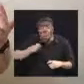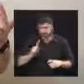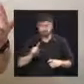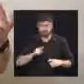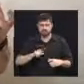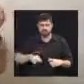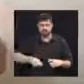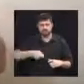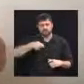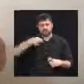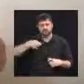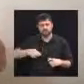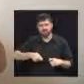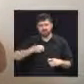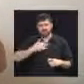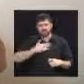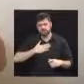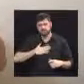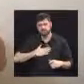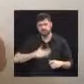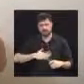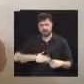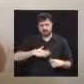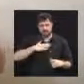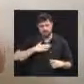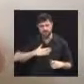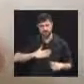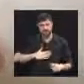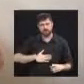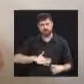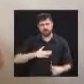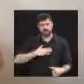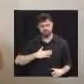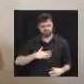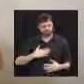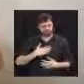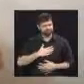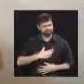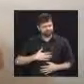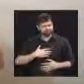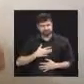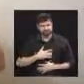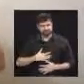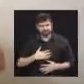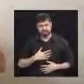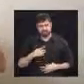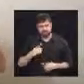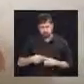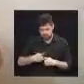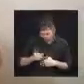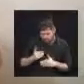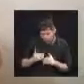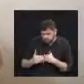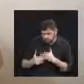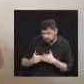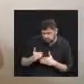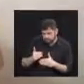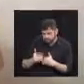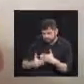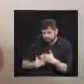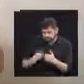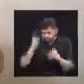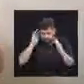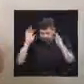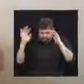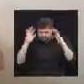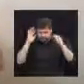você precisa, porque você vai com calma, vai comendo, e aí é sensacional, porque você começa a imaginar, por